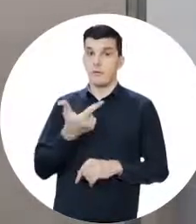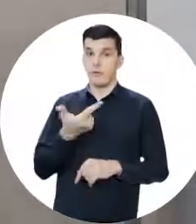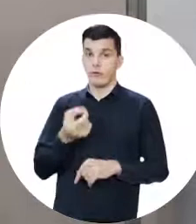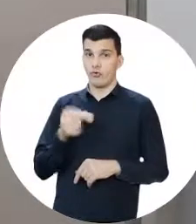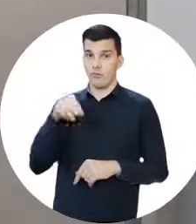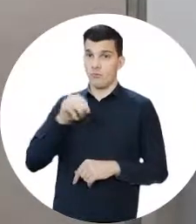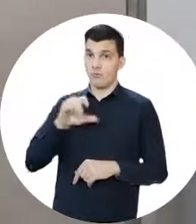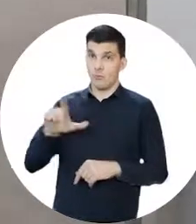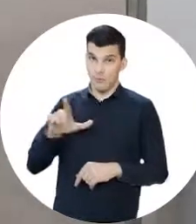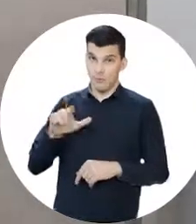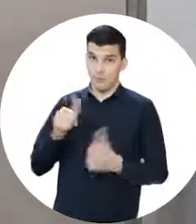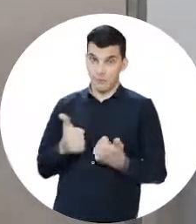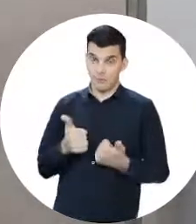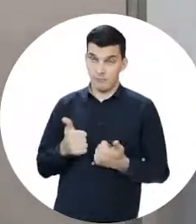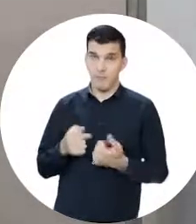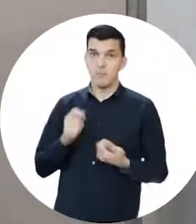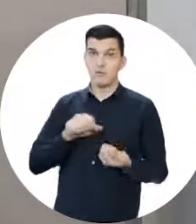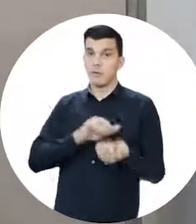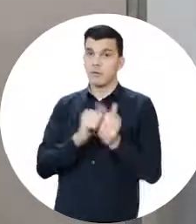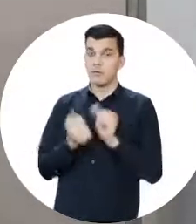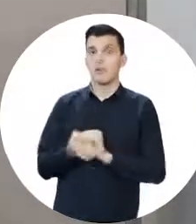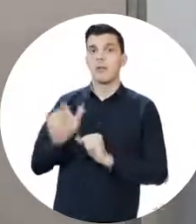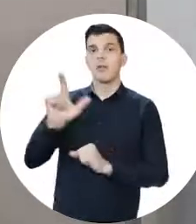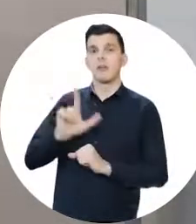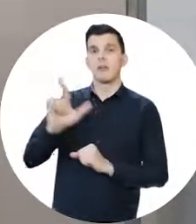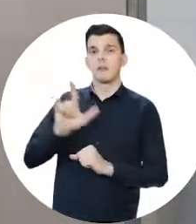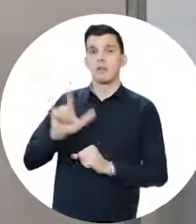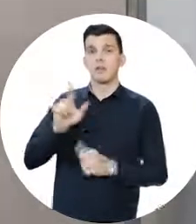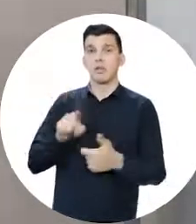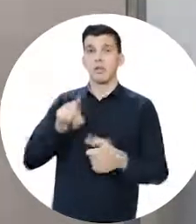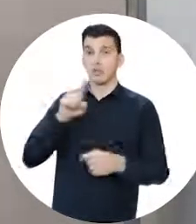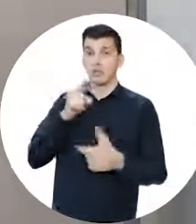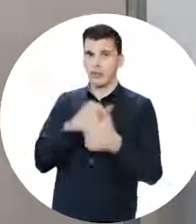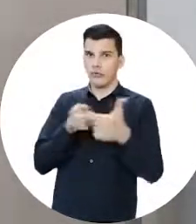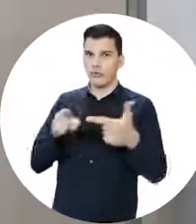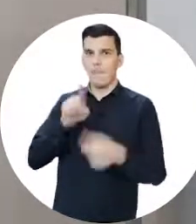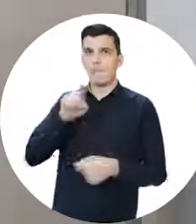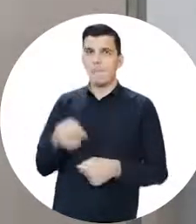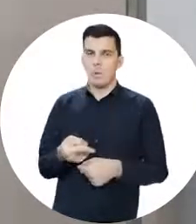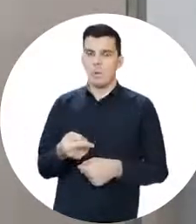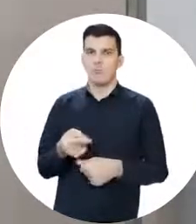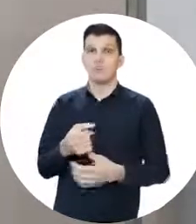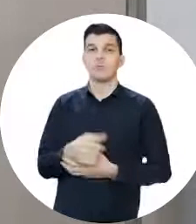ml, ml eu preciso transformar para litro. Divide por 1000.